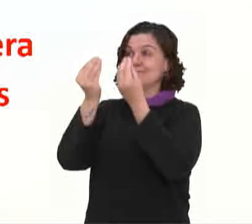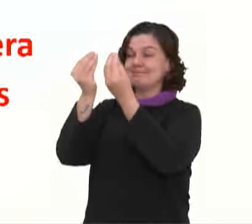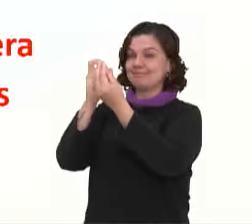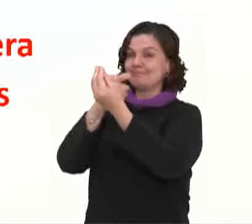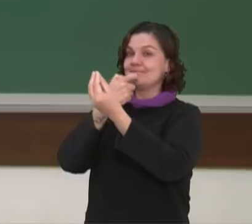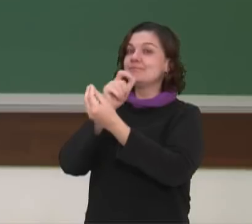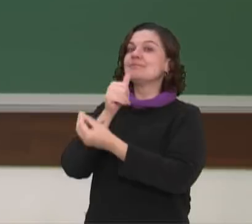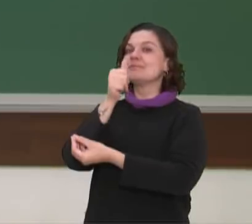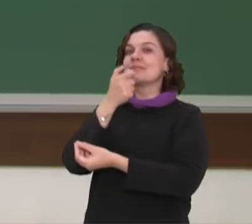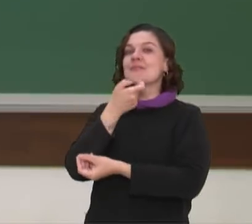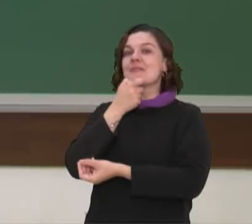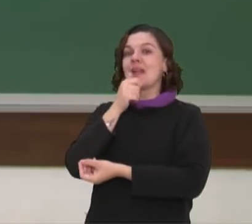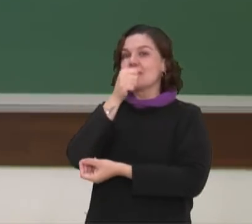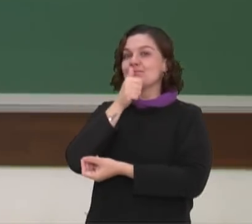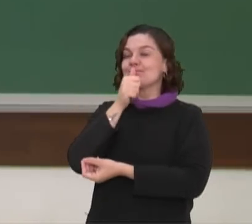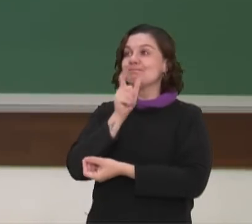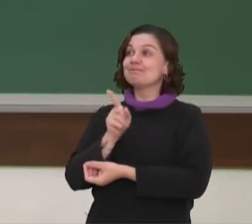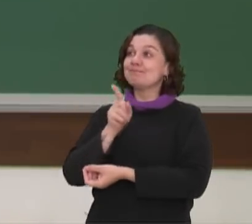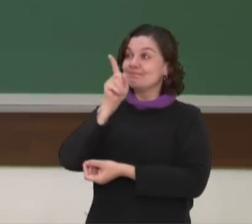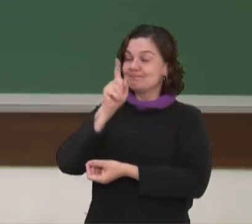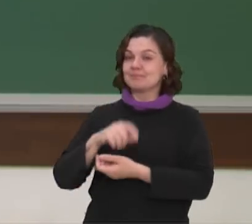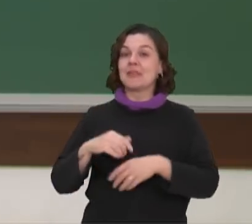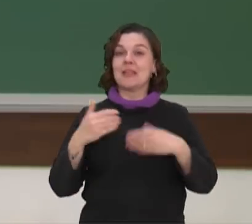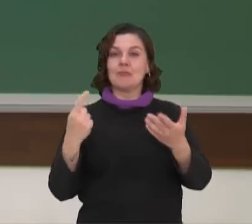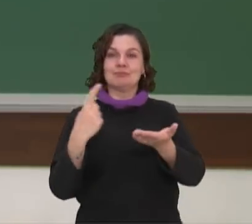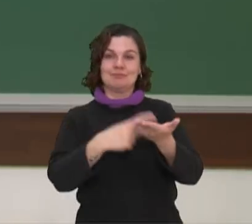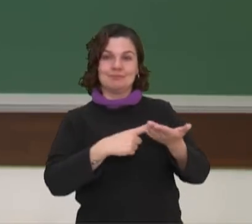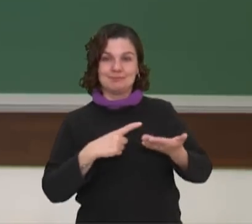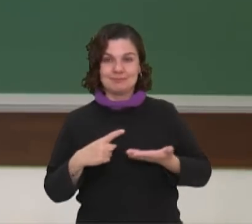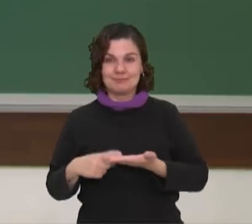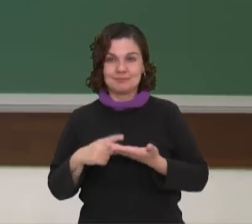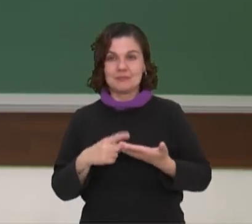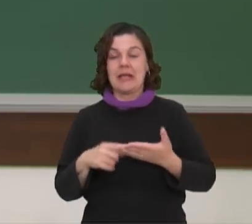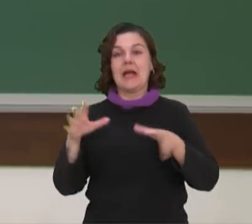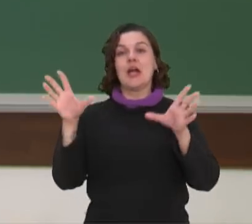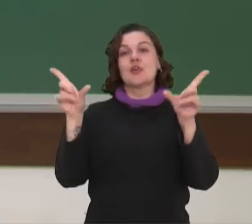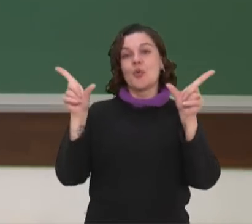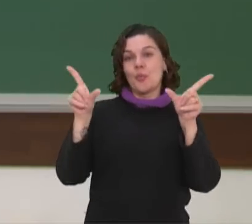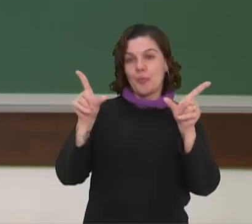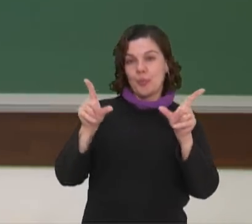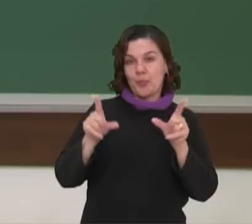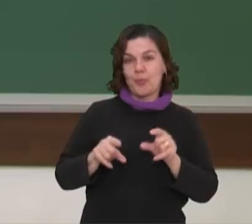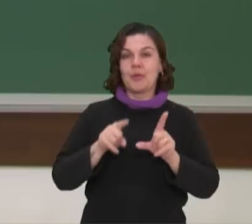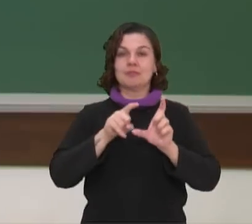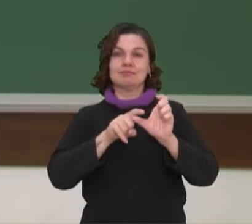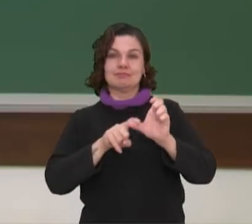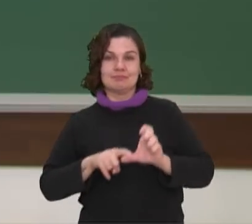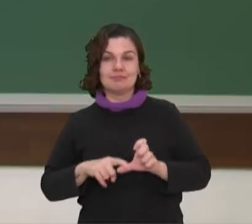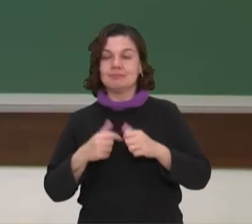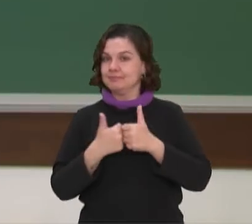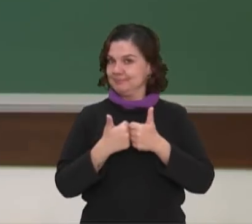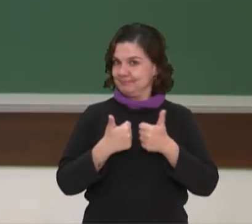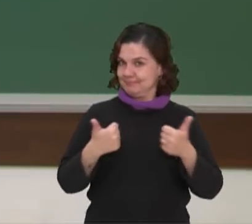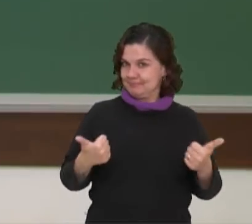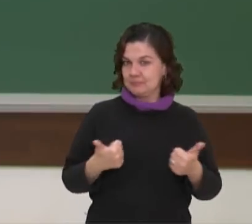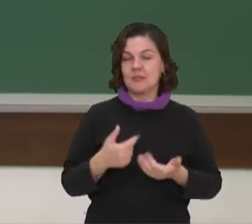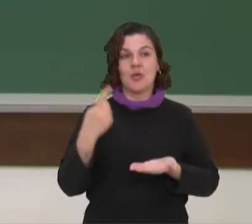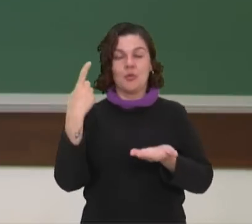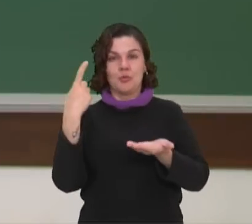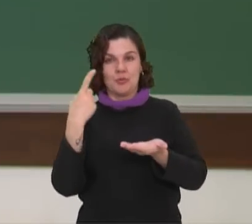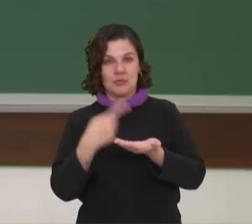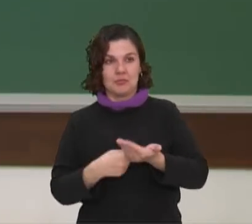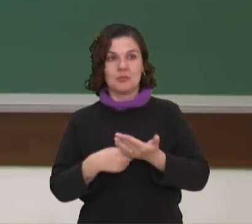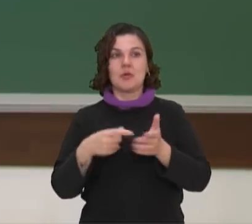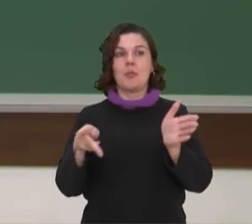Então, sim, o ouro entrou nesse acordo todo aí para saldar as dívidas. Tranquilo? Tratado de